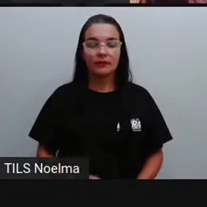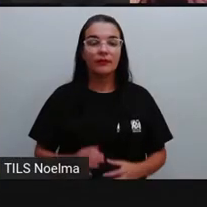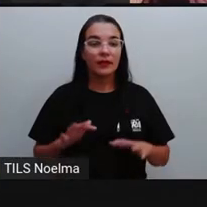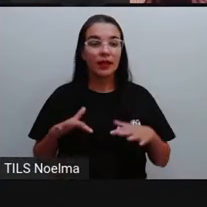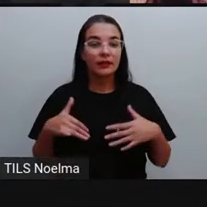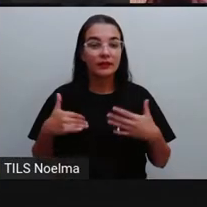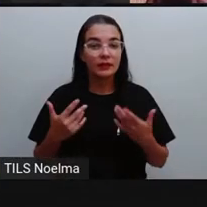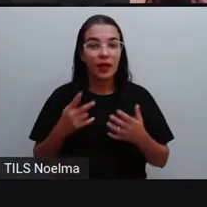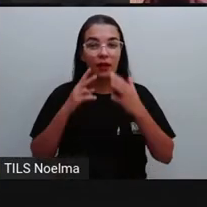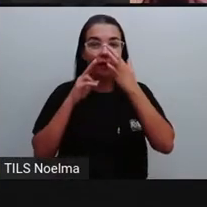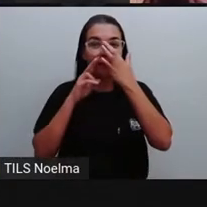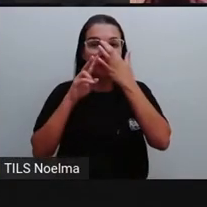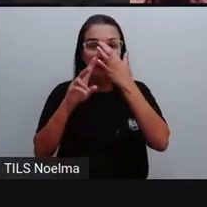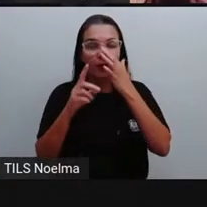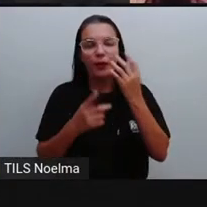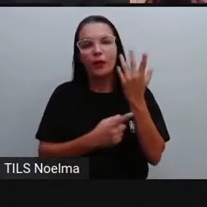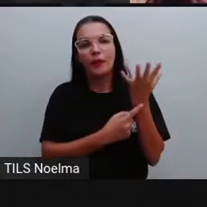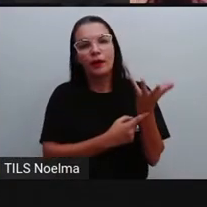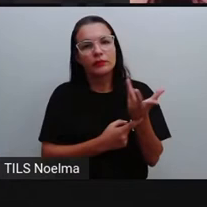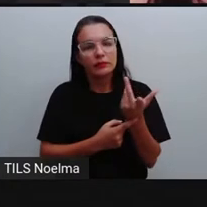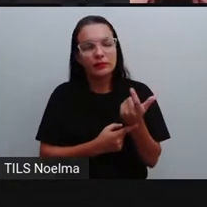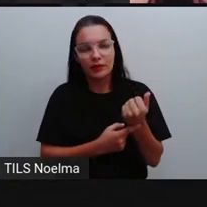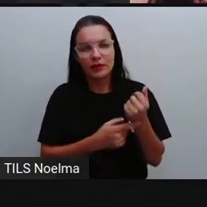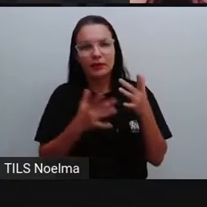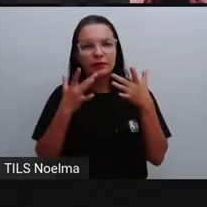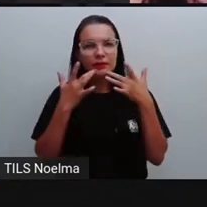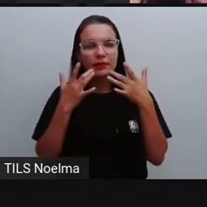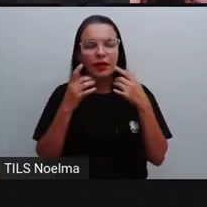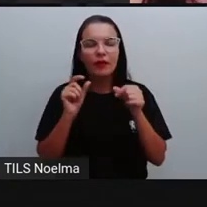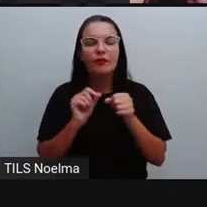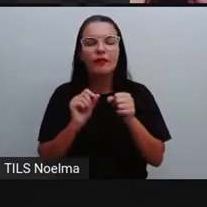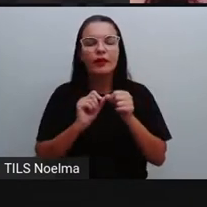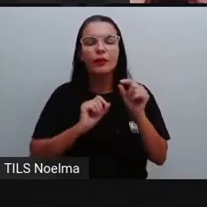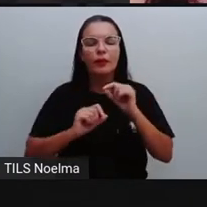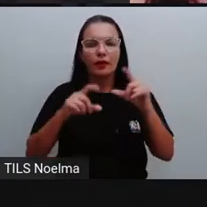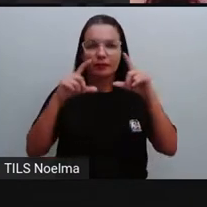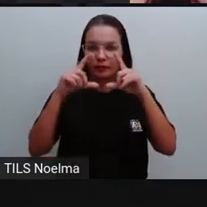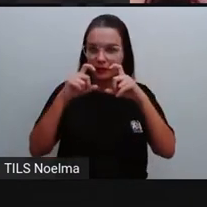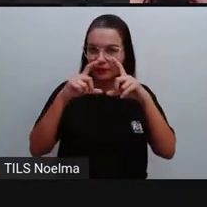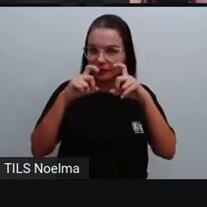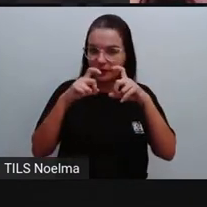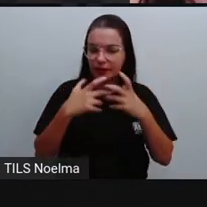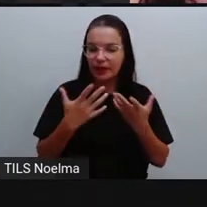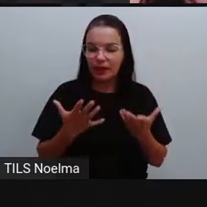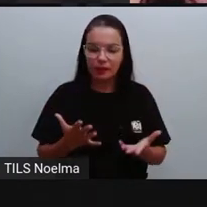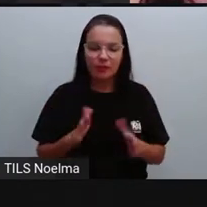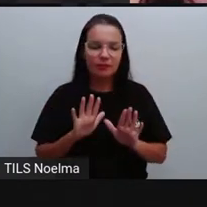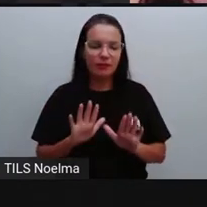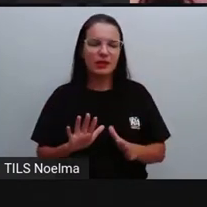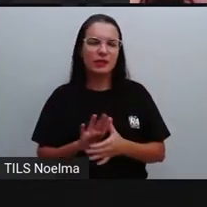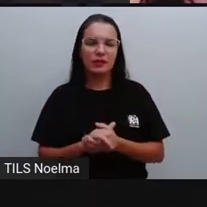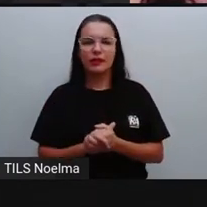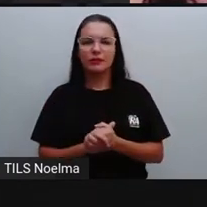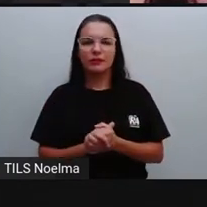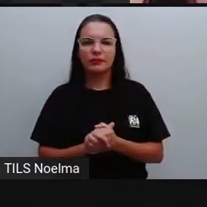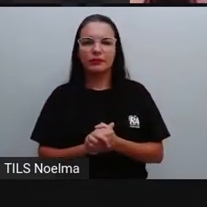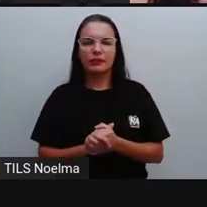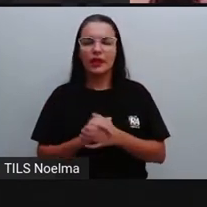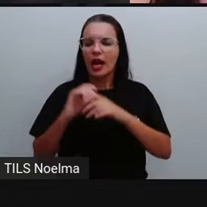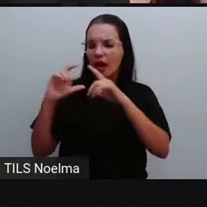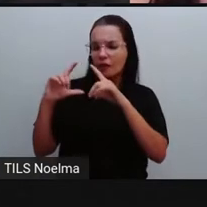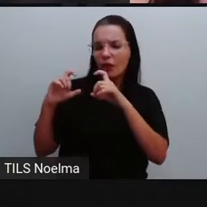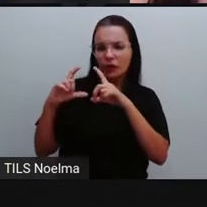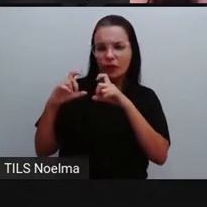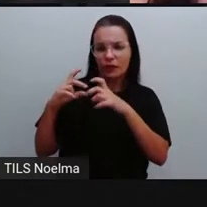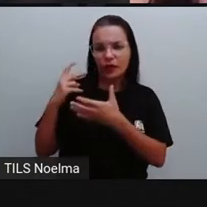Aí vocês viram uma animação falando sobre a câmera fotográfica. Mas e aí, Pro? A fotografia,